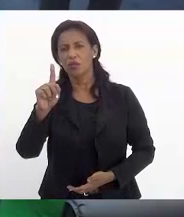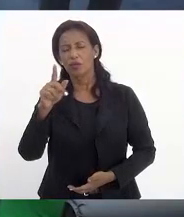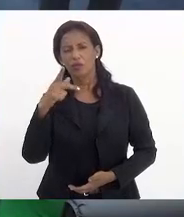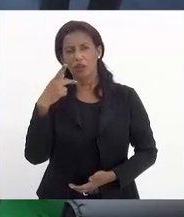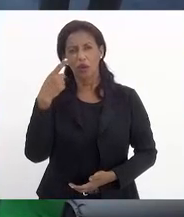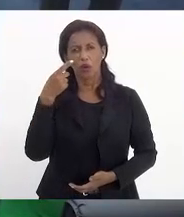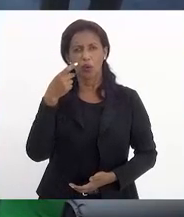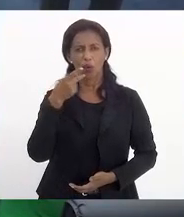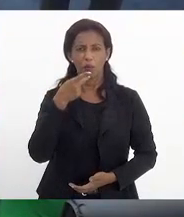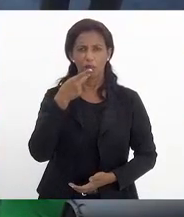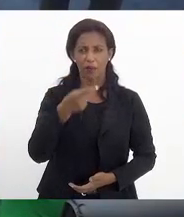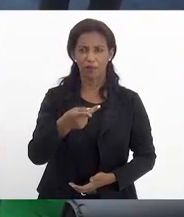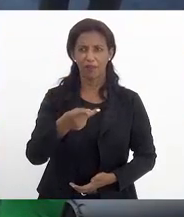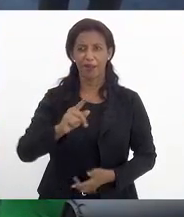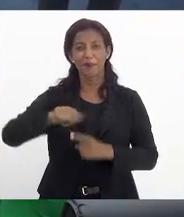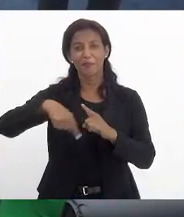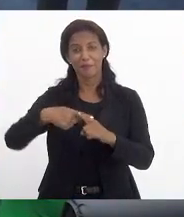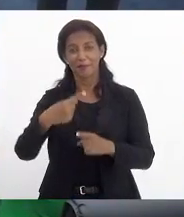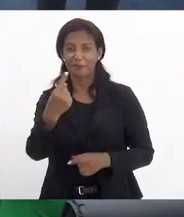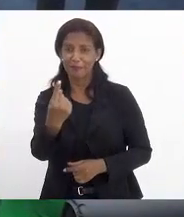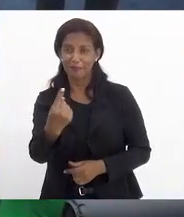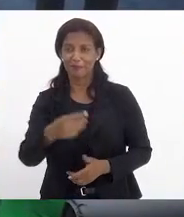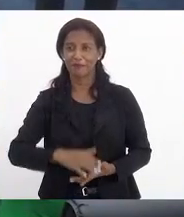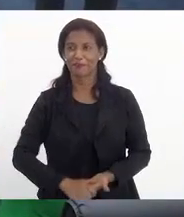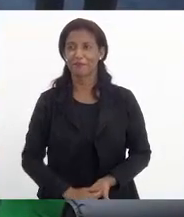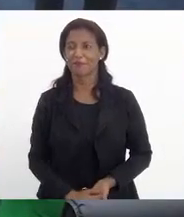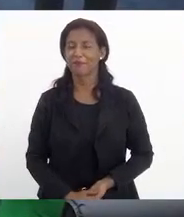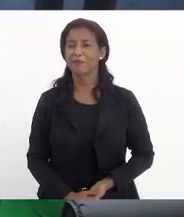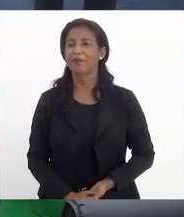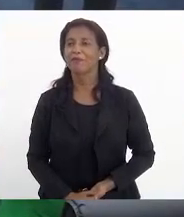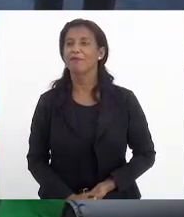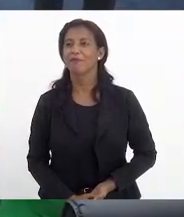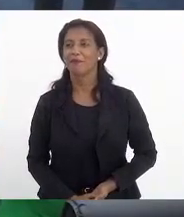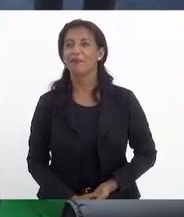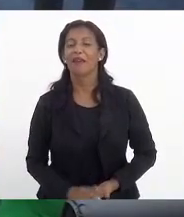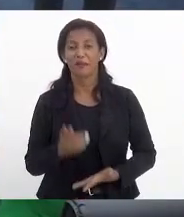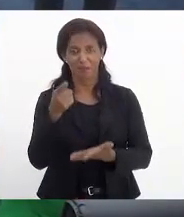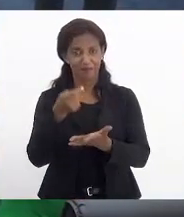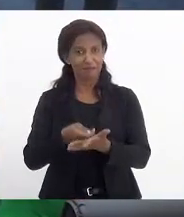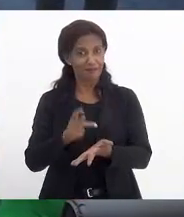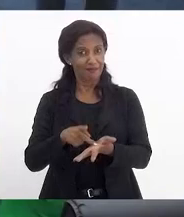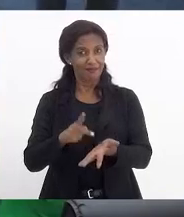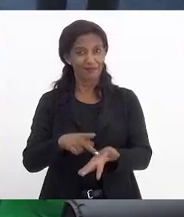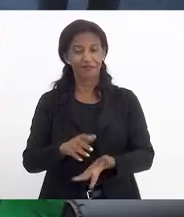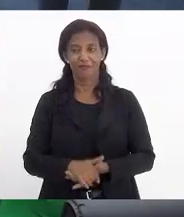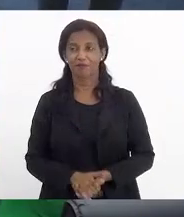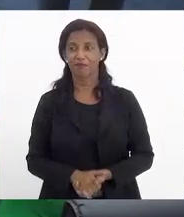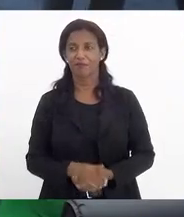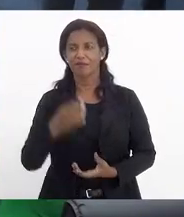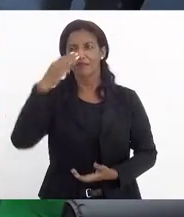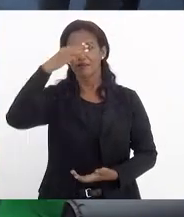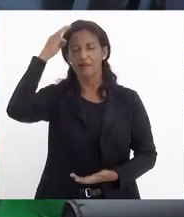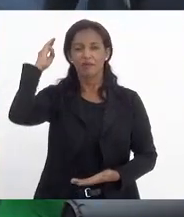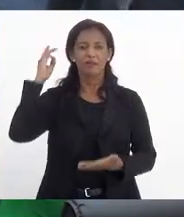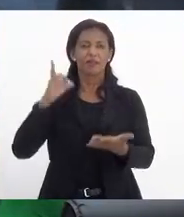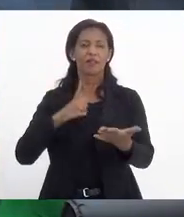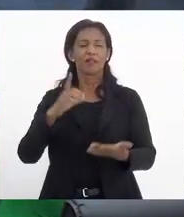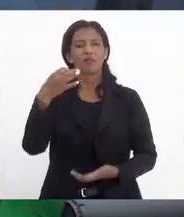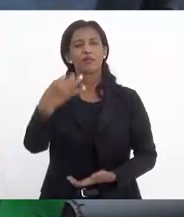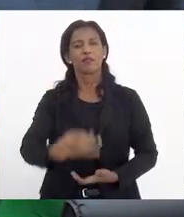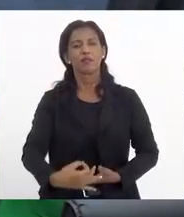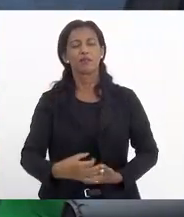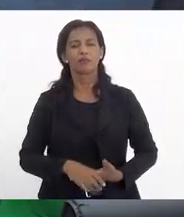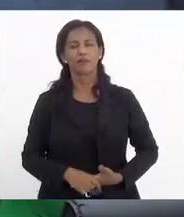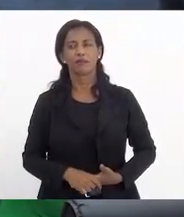observação. Mais uma. E pertinente. Não é pertinente. Deputado Márcio Pacheco, eu tenho